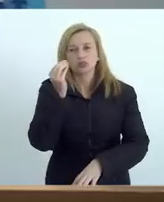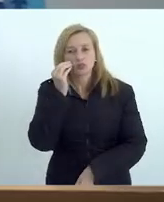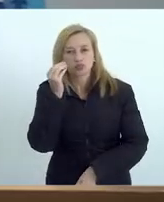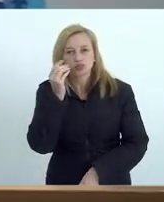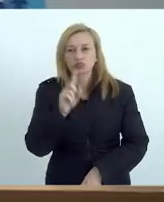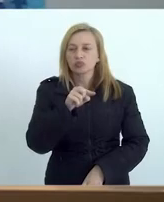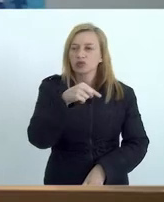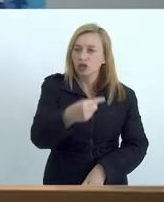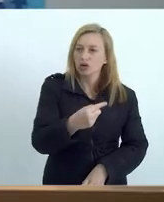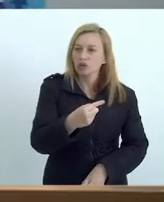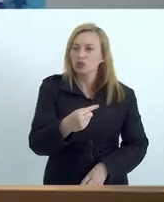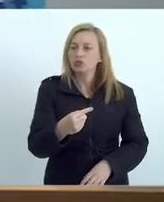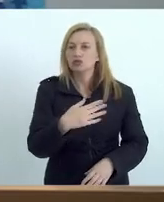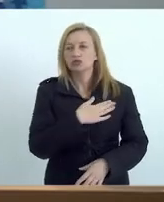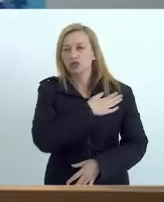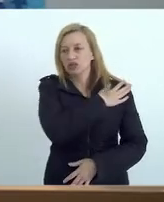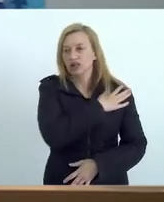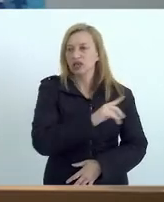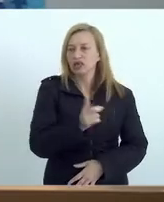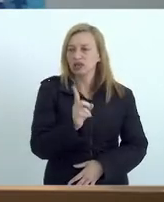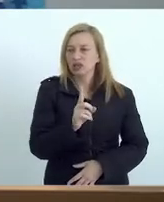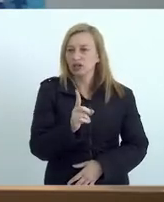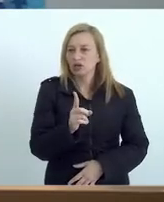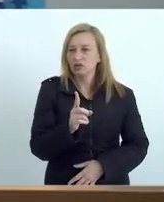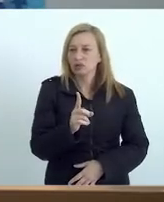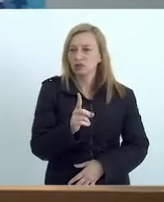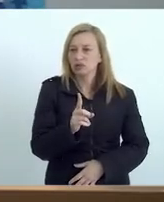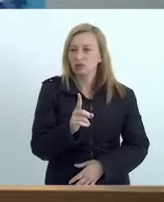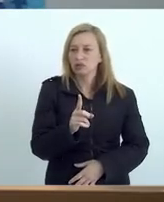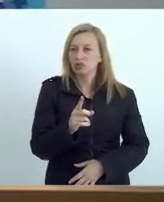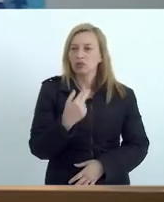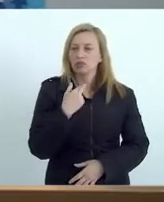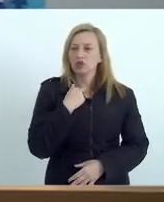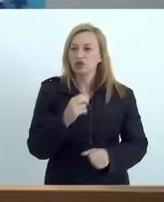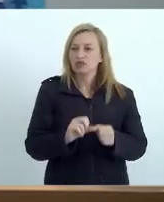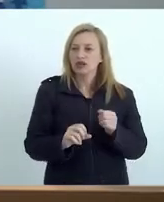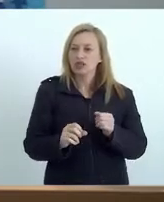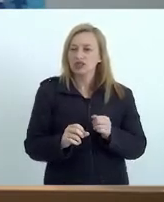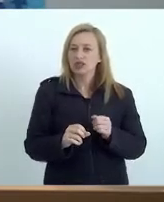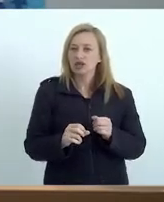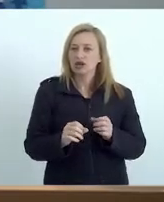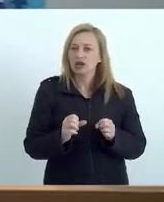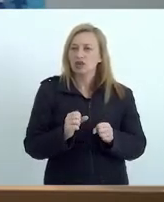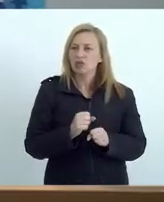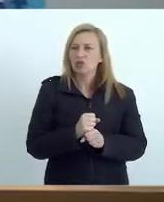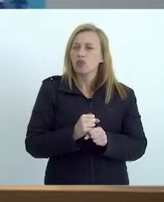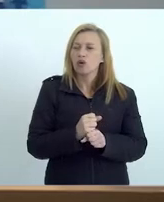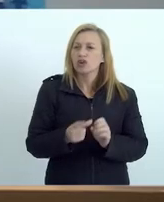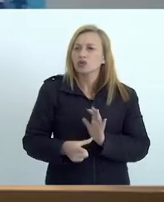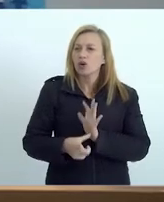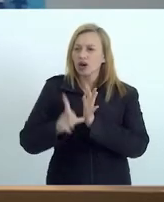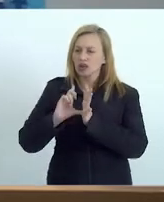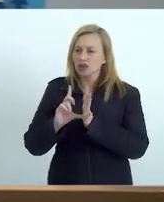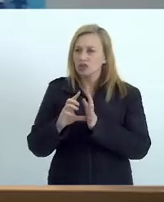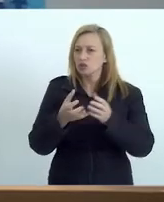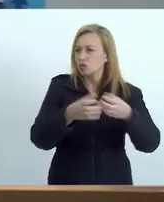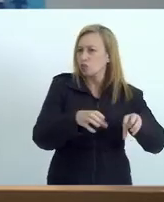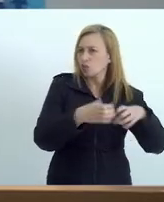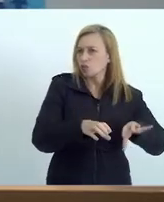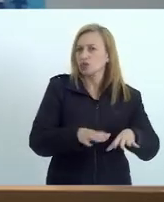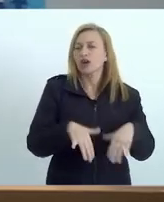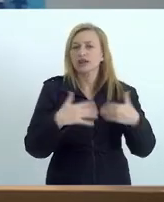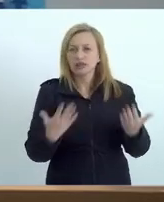oportunidade para outros militares que não estavam habilitados no ano anterior de fazer o concurso